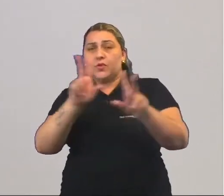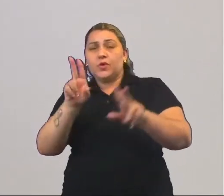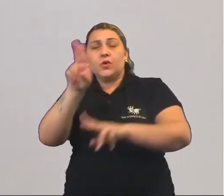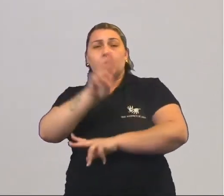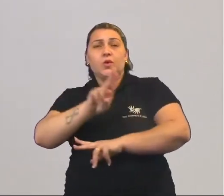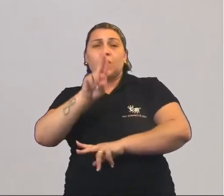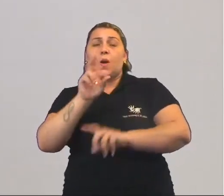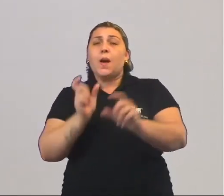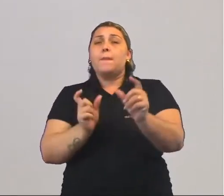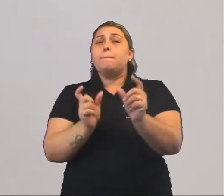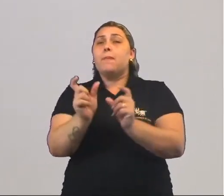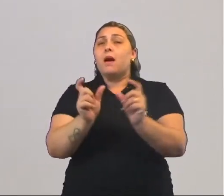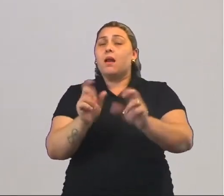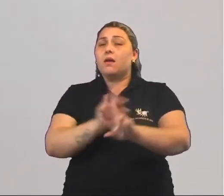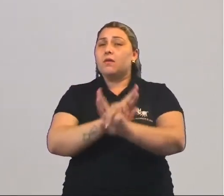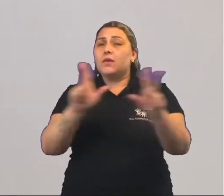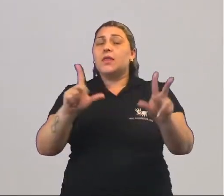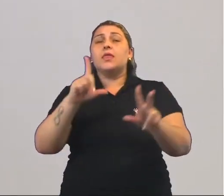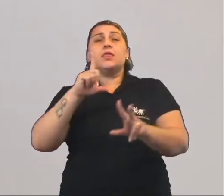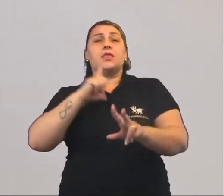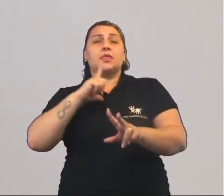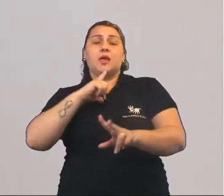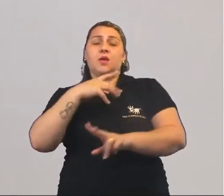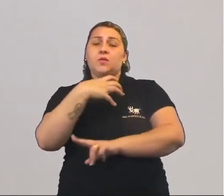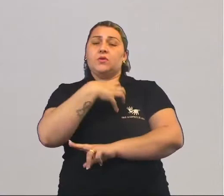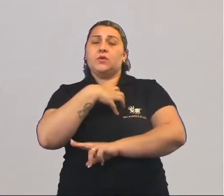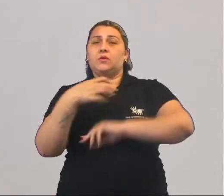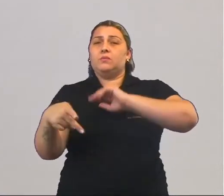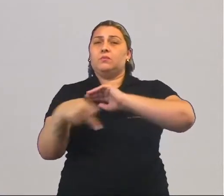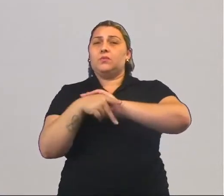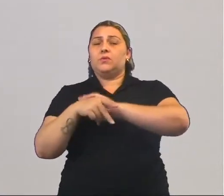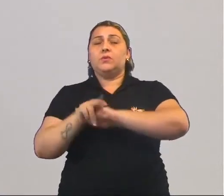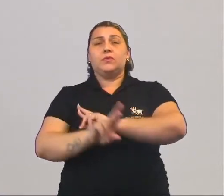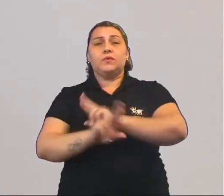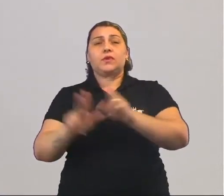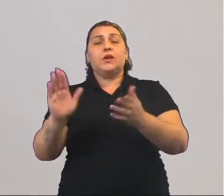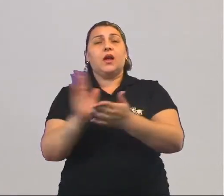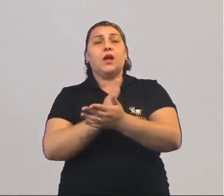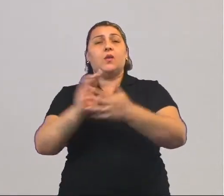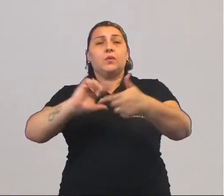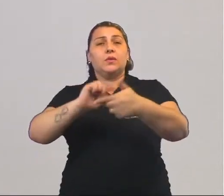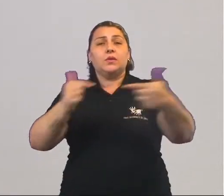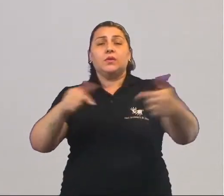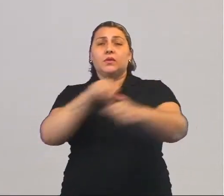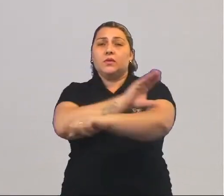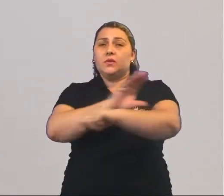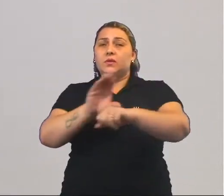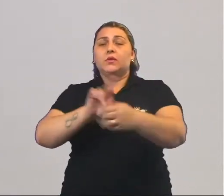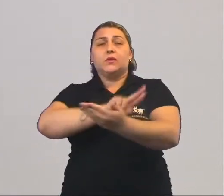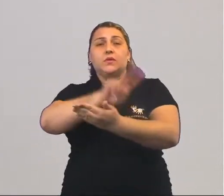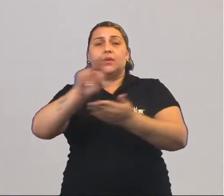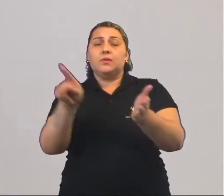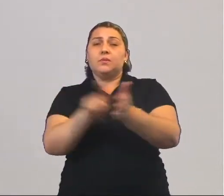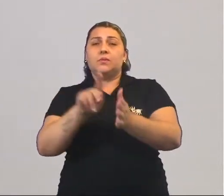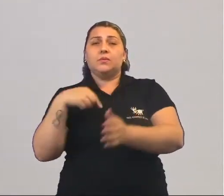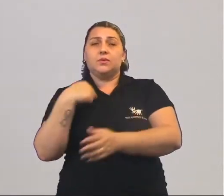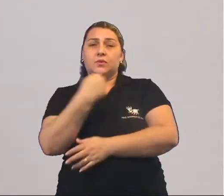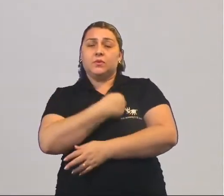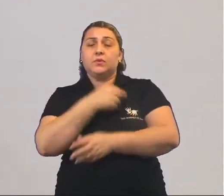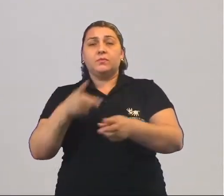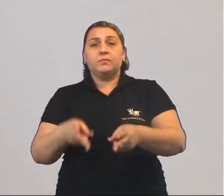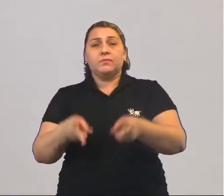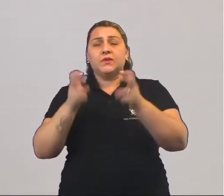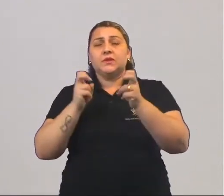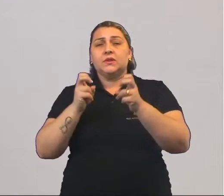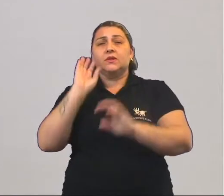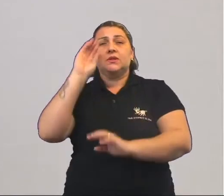que usam palavras diferentes, que têm um sotaque diferente, algumas tradições culturais diversas da gente. Então, você percebe